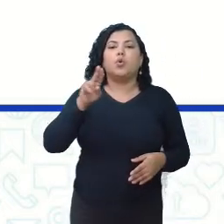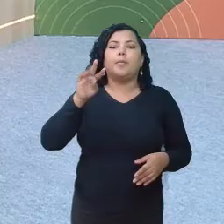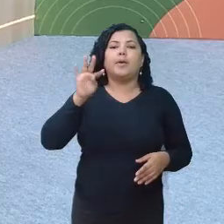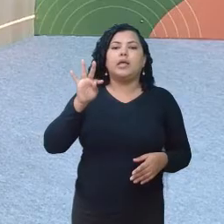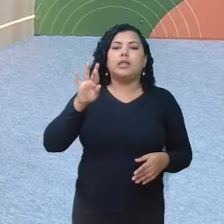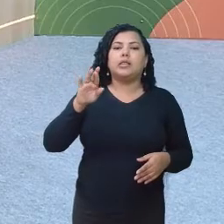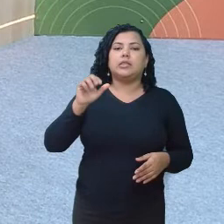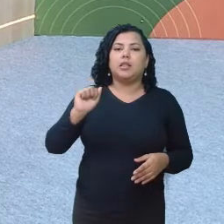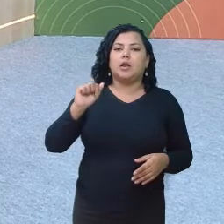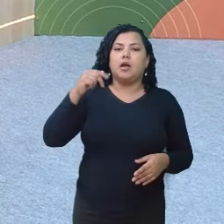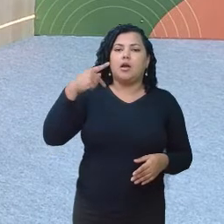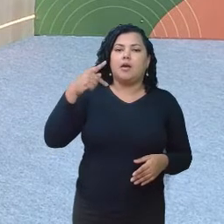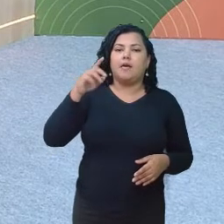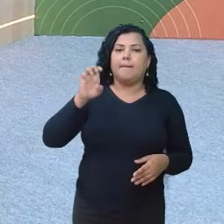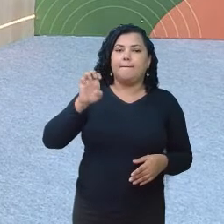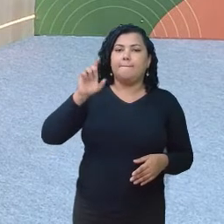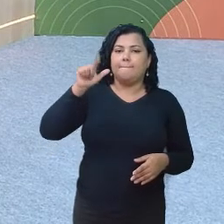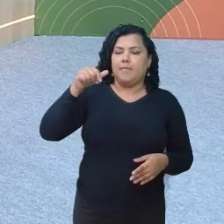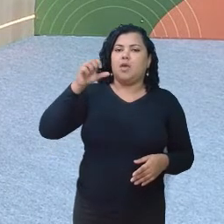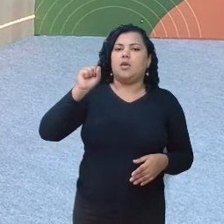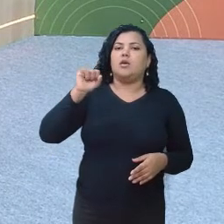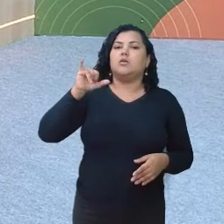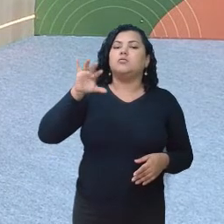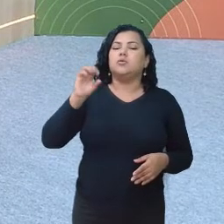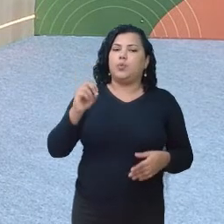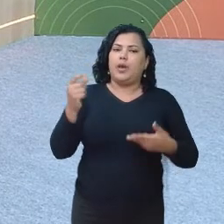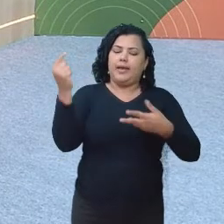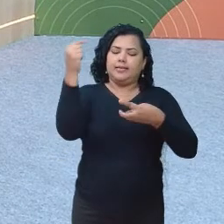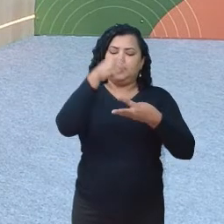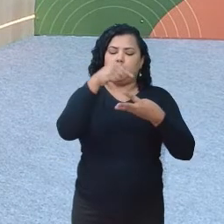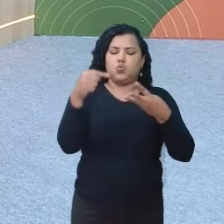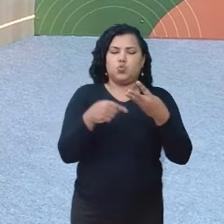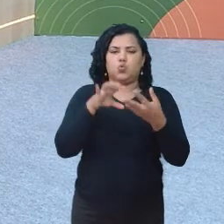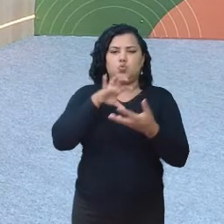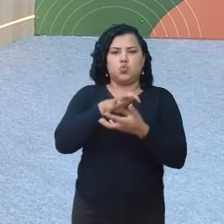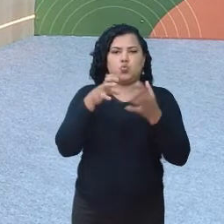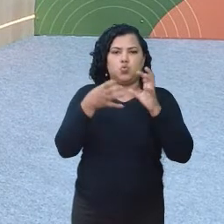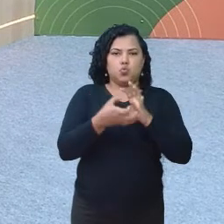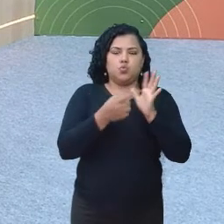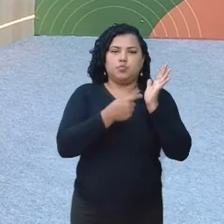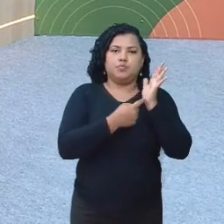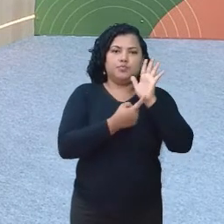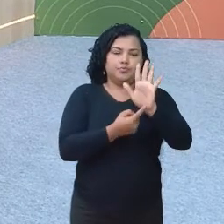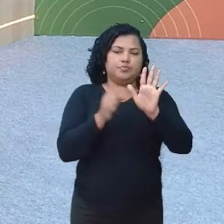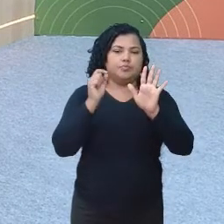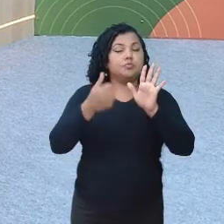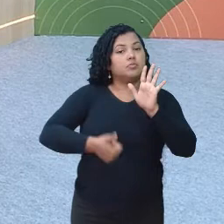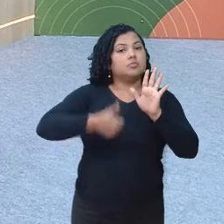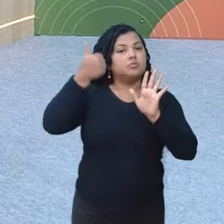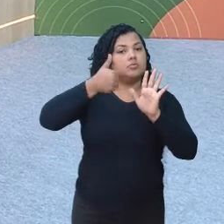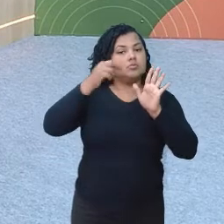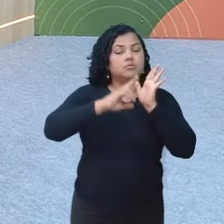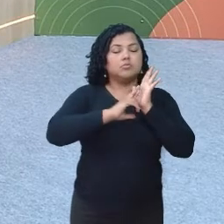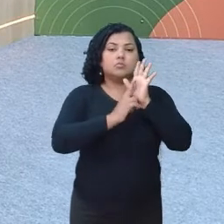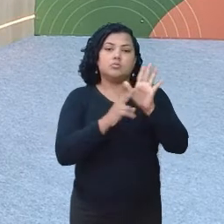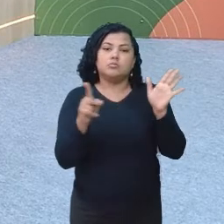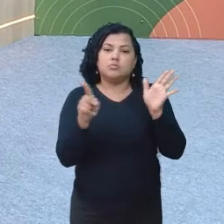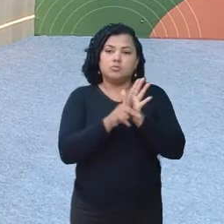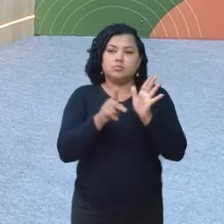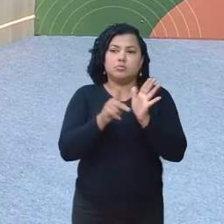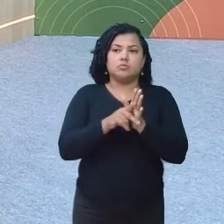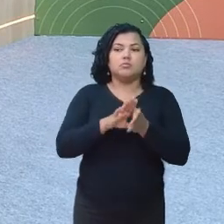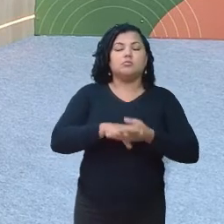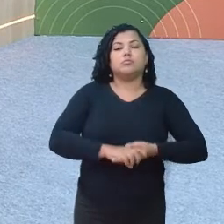certo? Então, essas 3 figuras que eu representei aí, eu coloquei elas como a primeira representação dos quadriláteros, fazendo